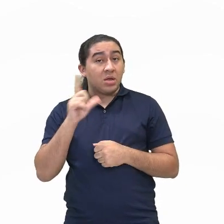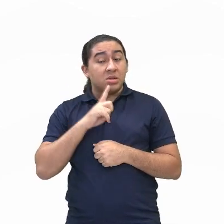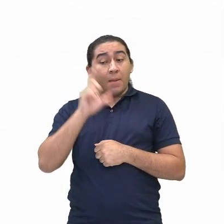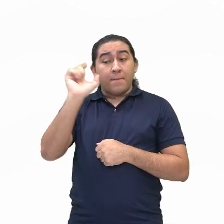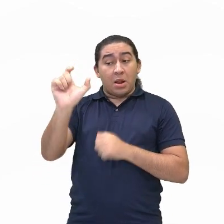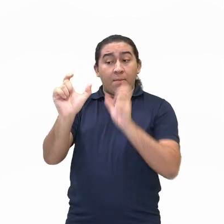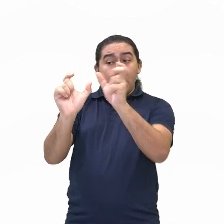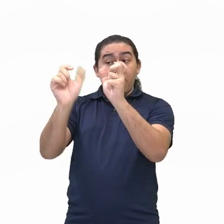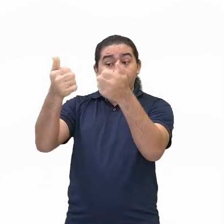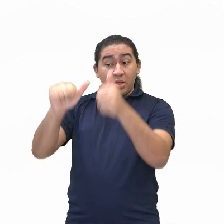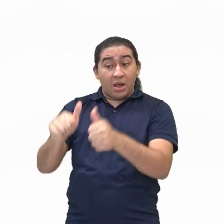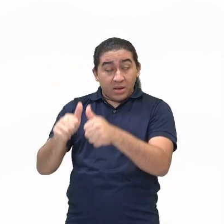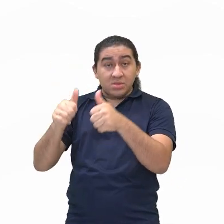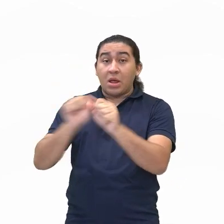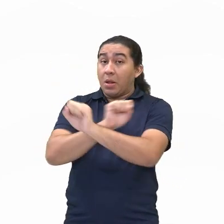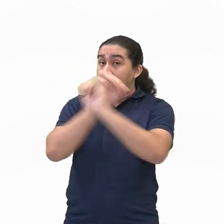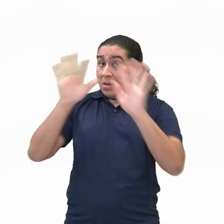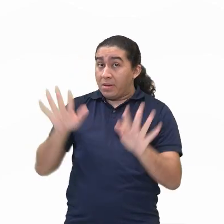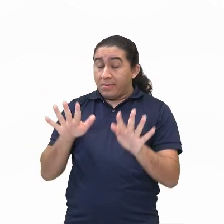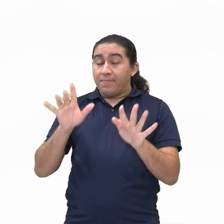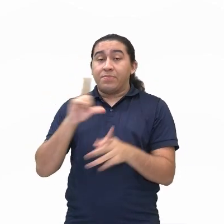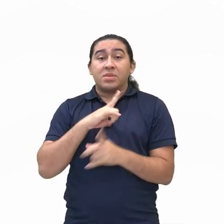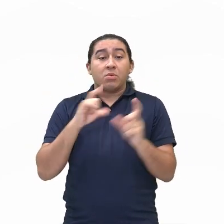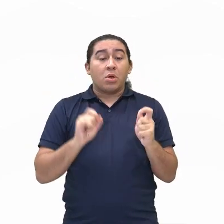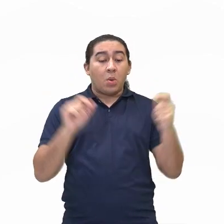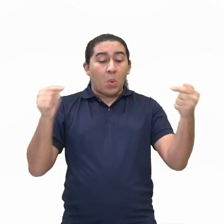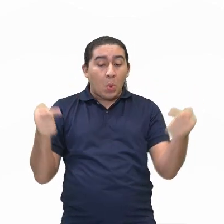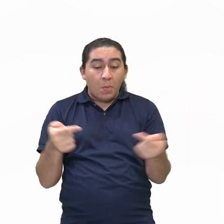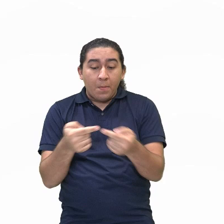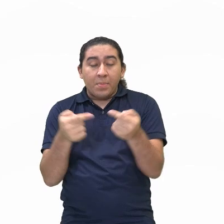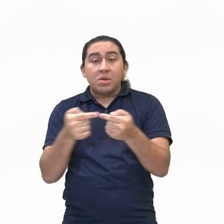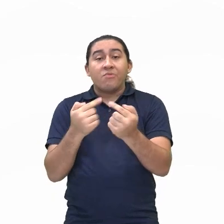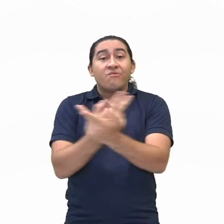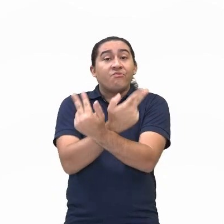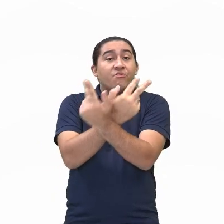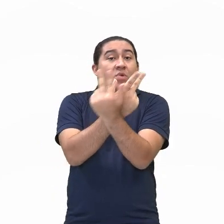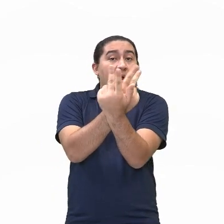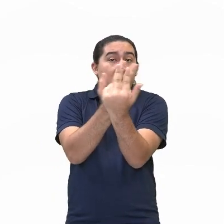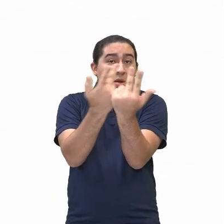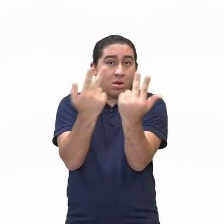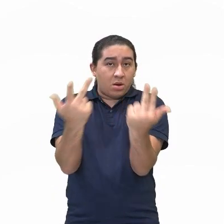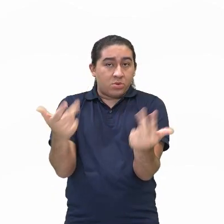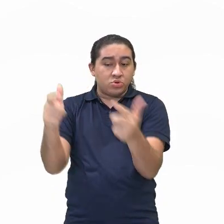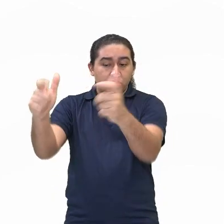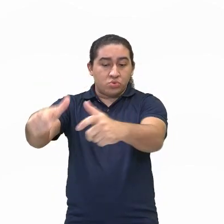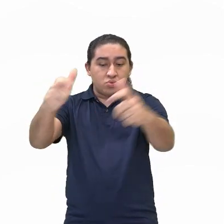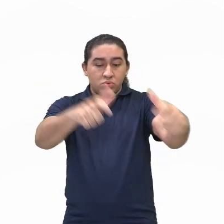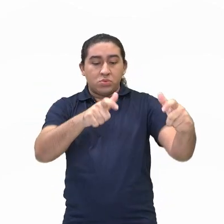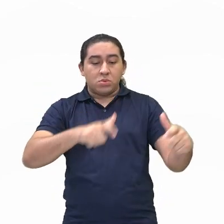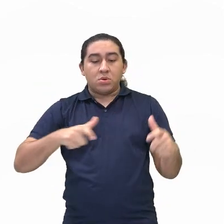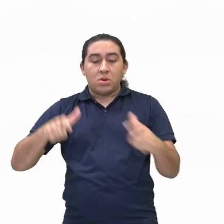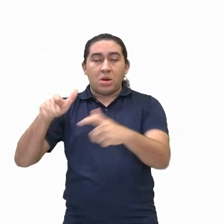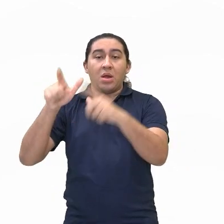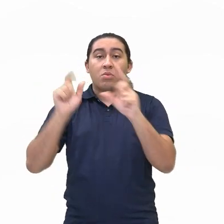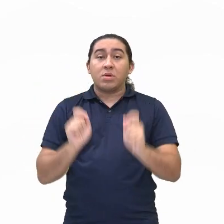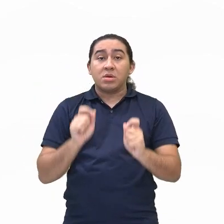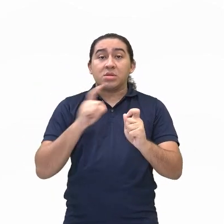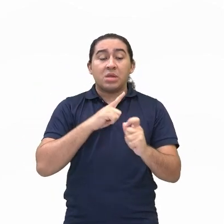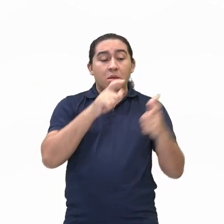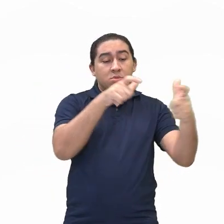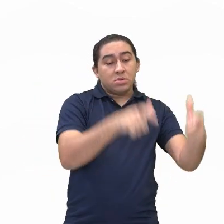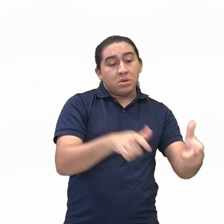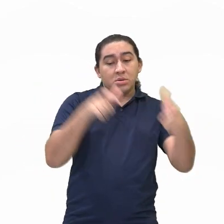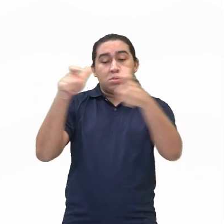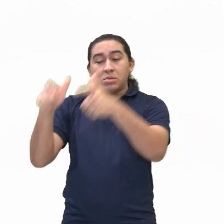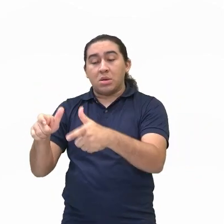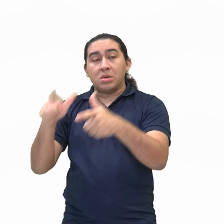vai estar ligado a diferentes lugares. O comércio exterior ele vai se referir o quê? A troca de